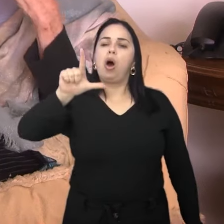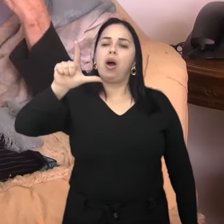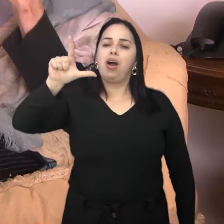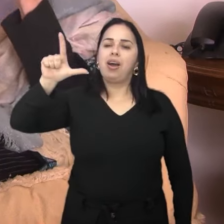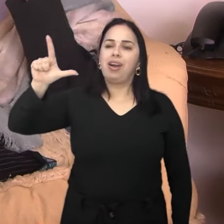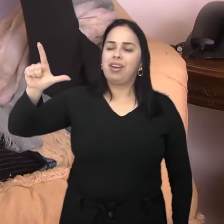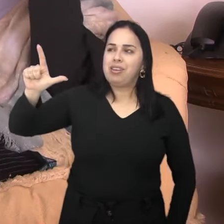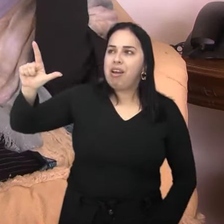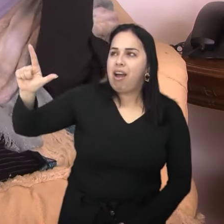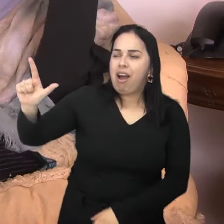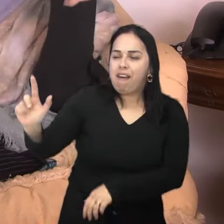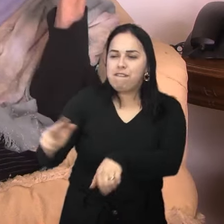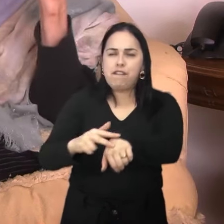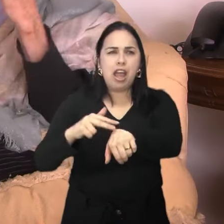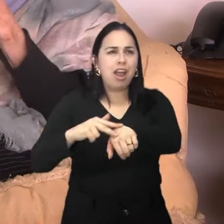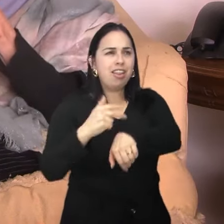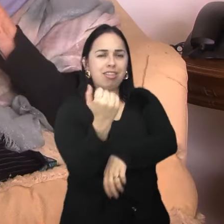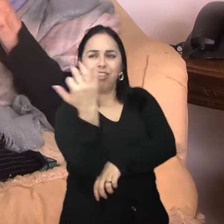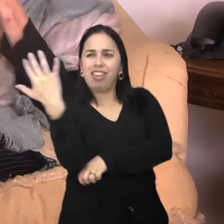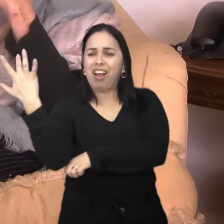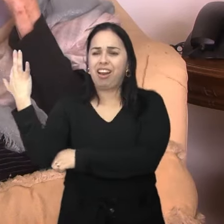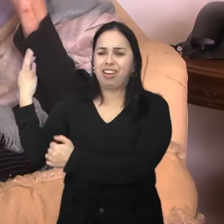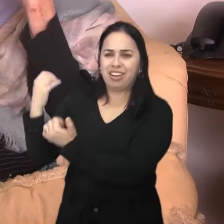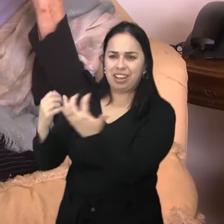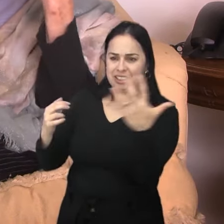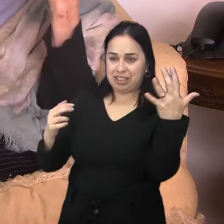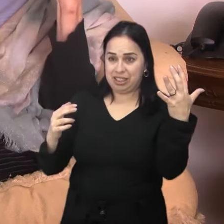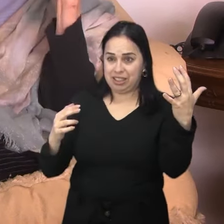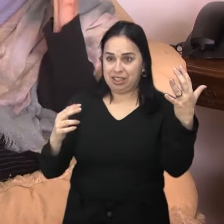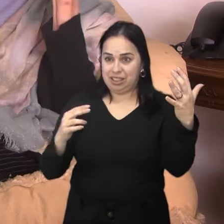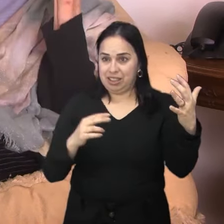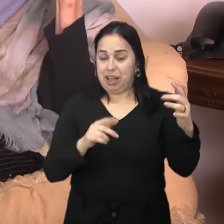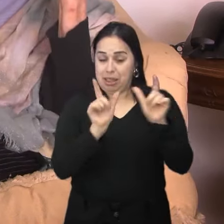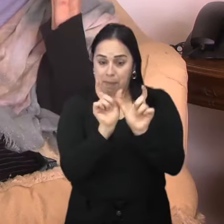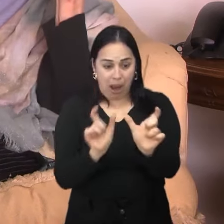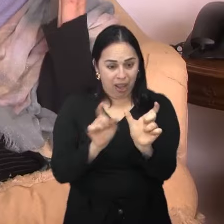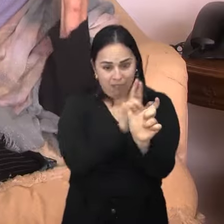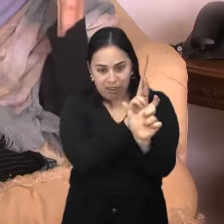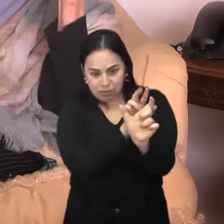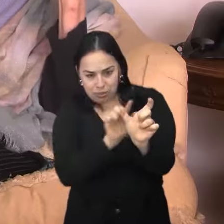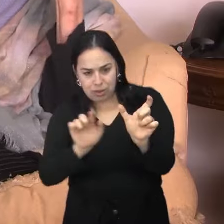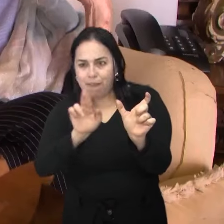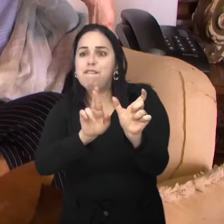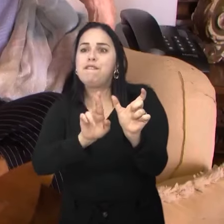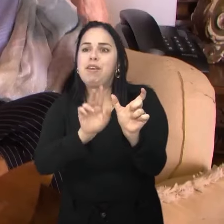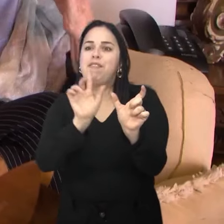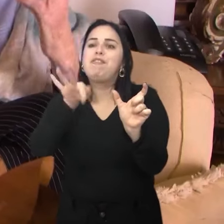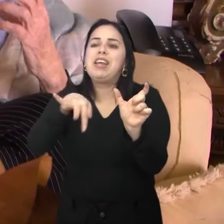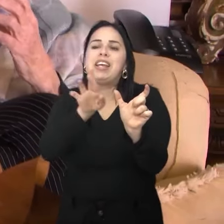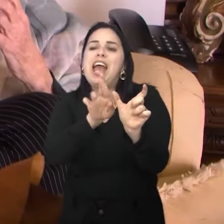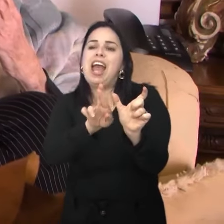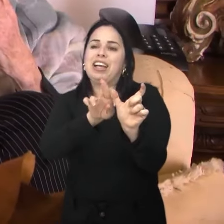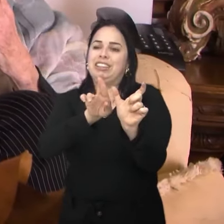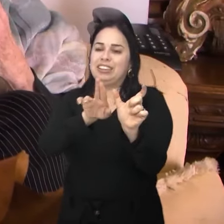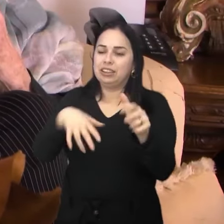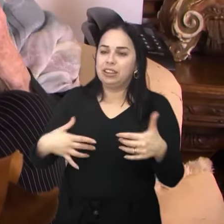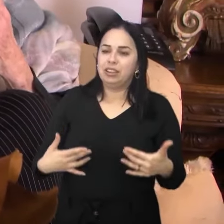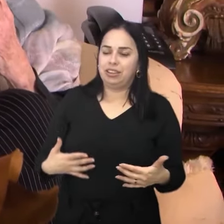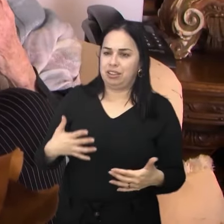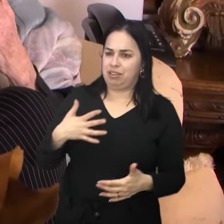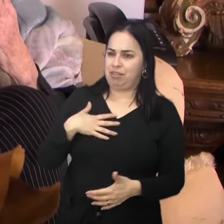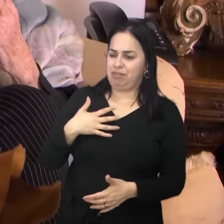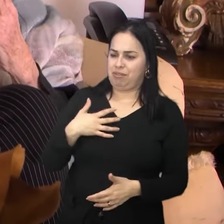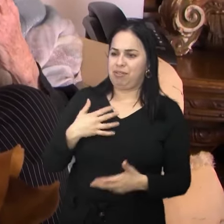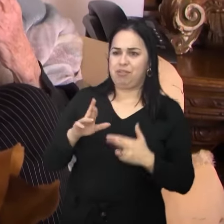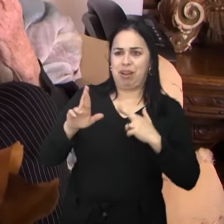o sol, o verde das árvores, tudo aquilo, esse R que não me soava muito bem. Aí eu falei, fala